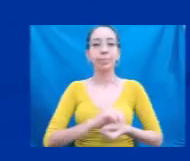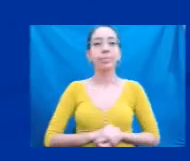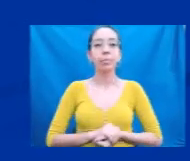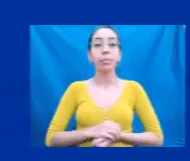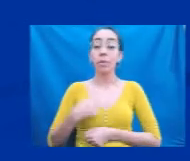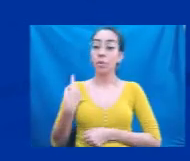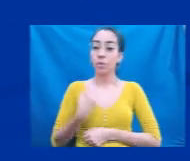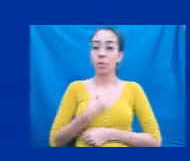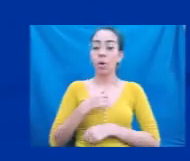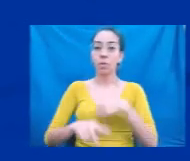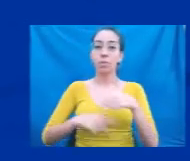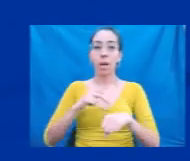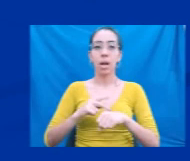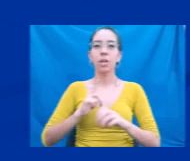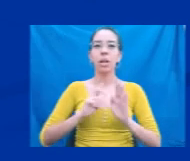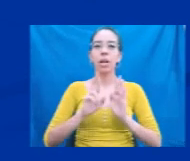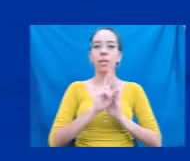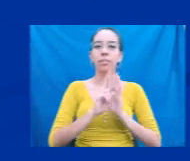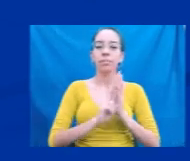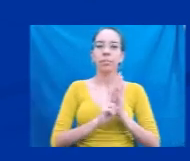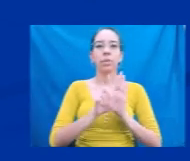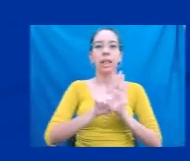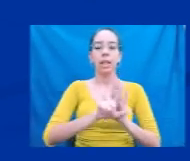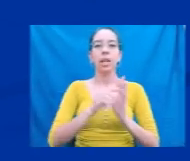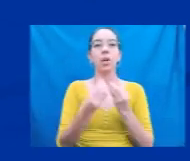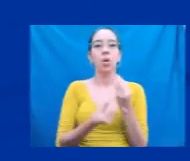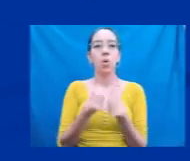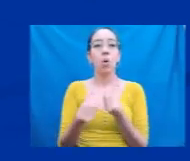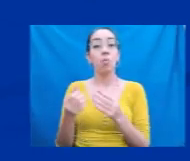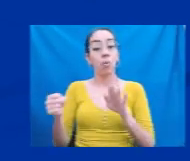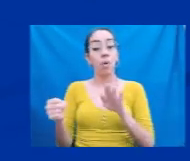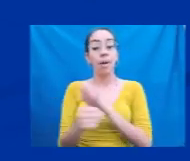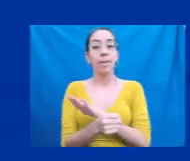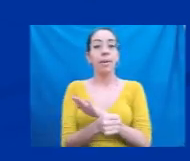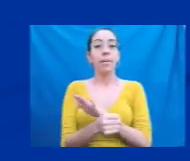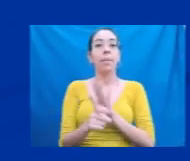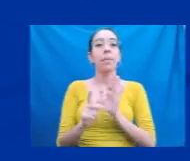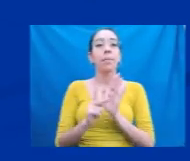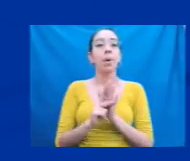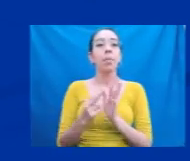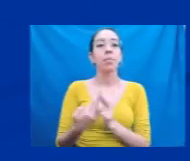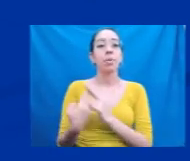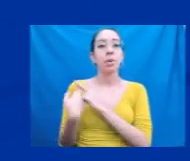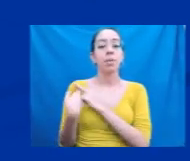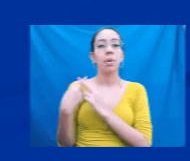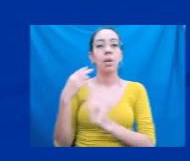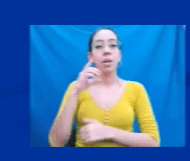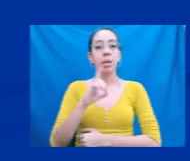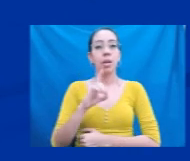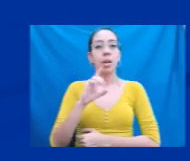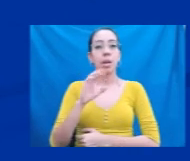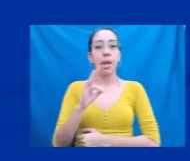Então, no nosso país, a regulamentação das questões envolvendo o nitrato de amônio é de responsabilidade da Diretoria e Fiscalização de